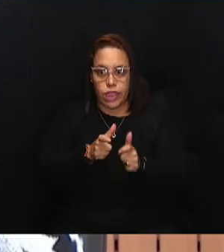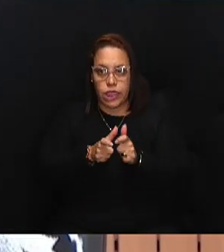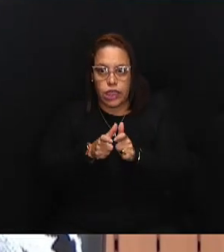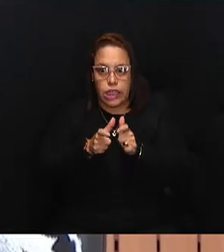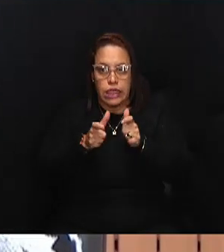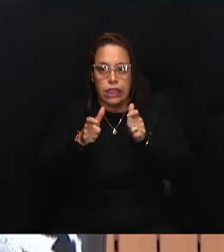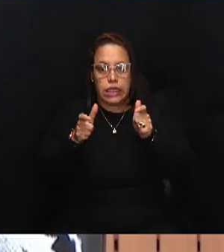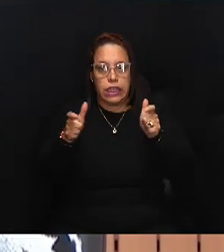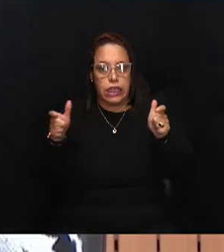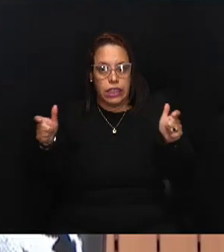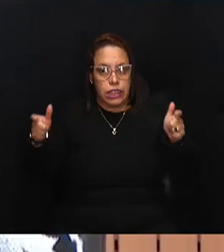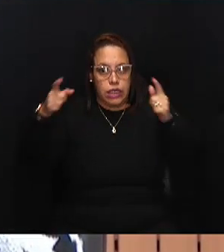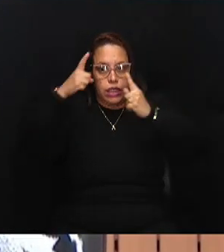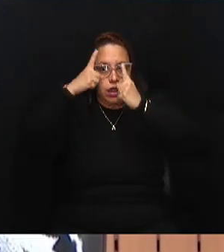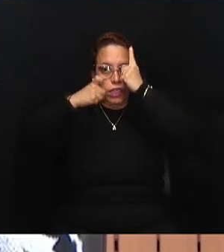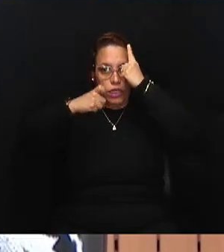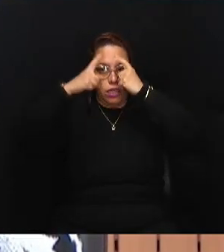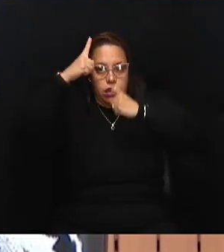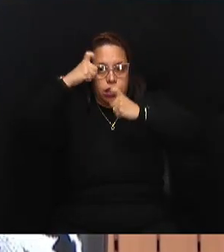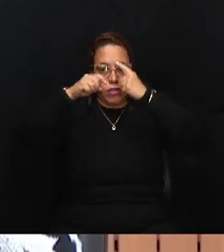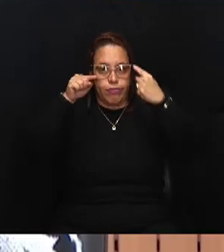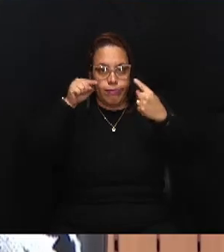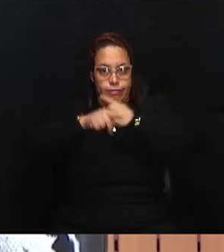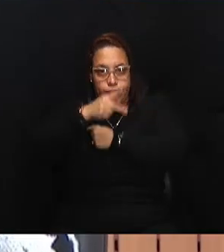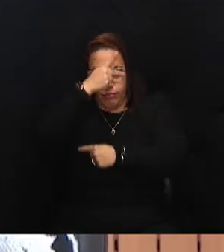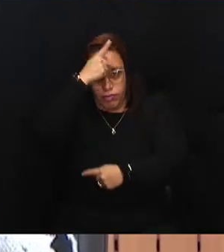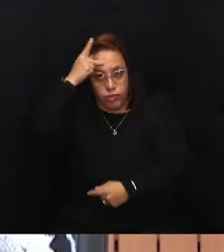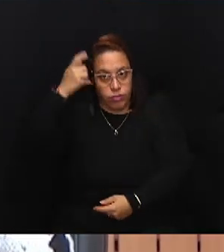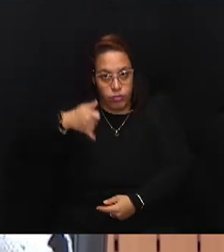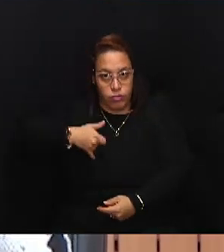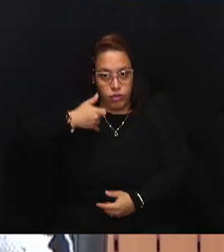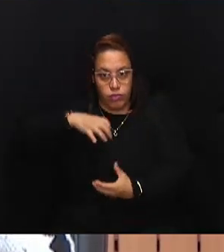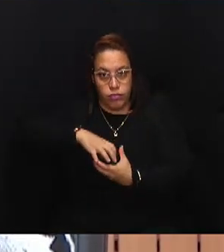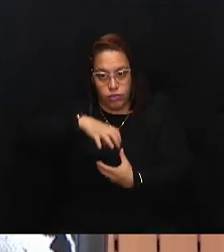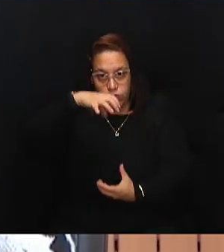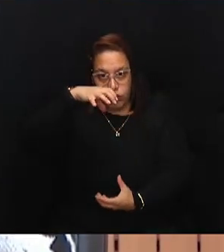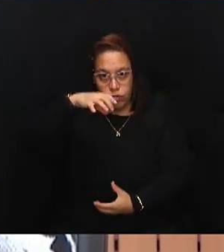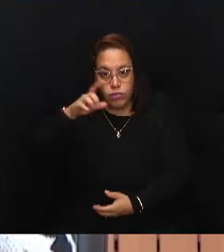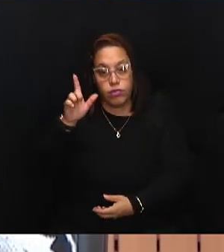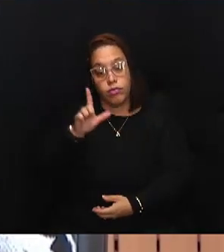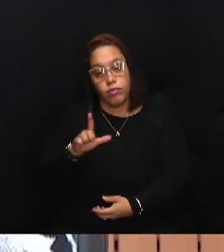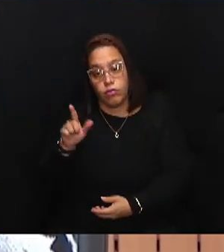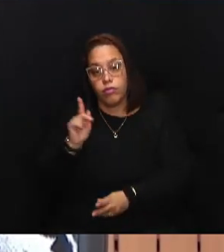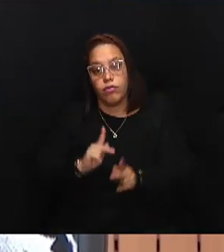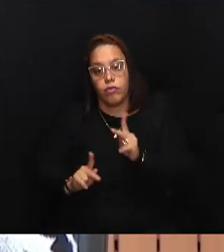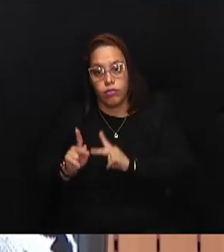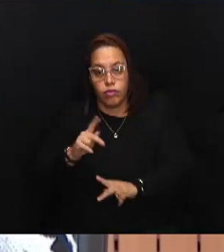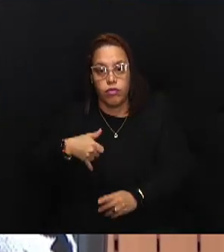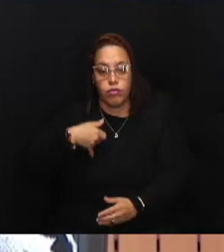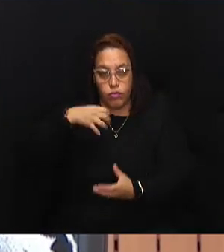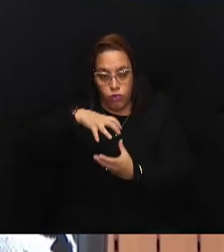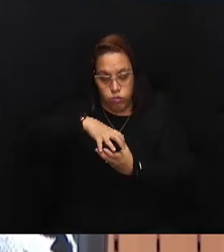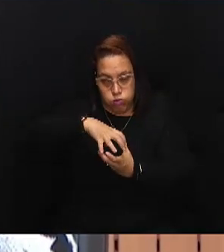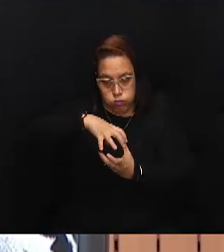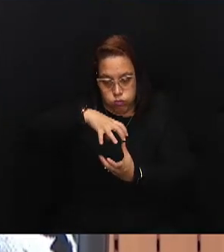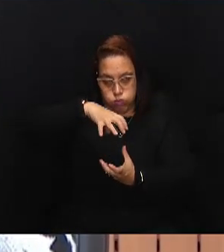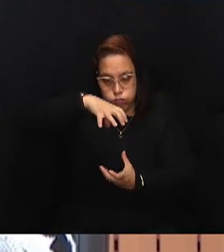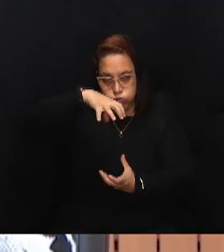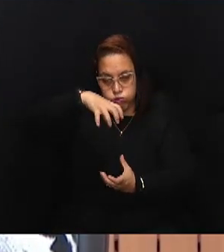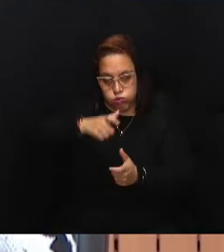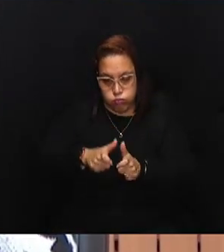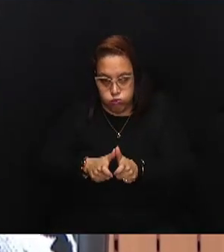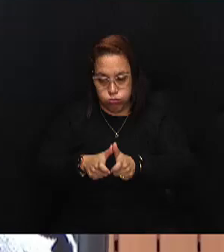aumento dessa violência contra a pessoa idosa. Logicamente que a população idosa vem